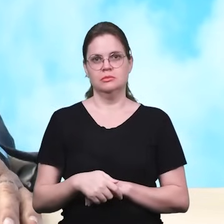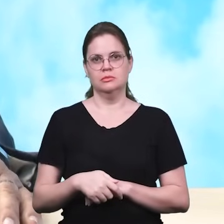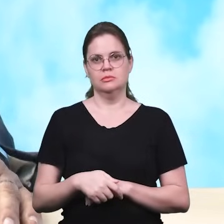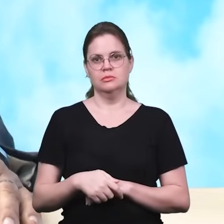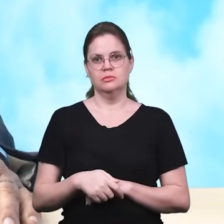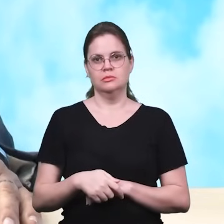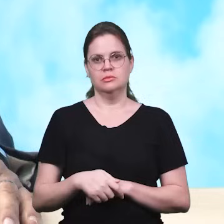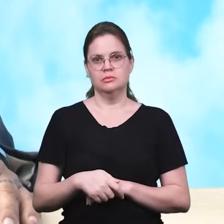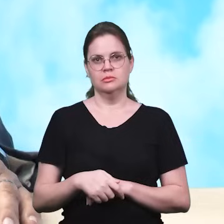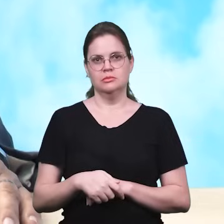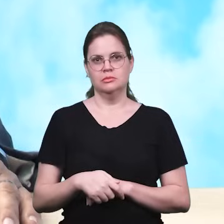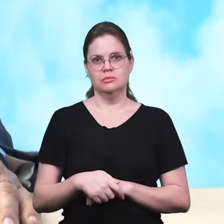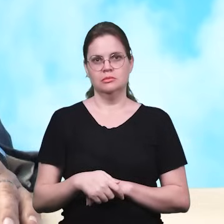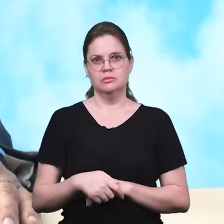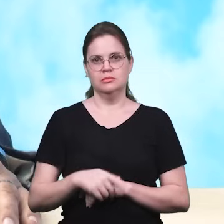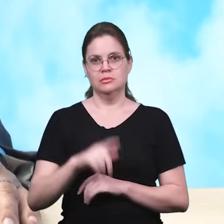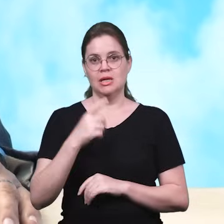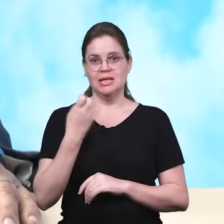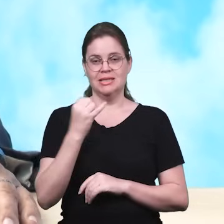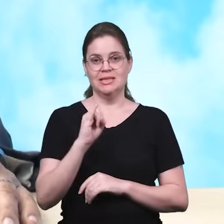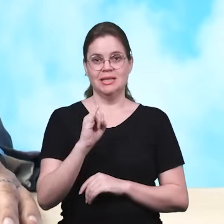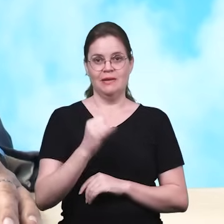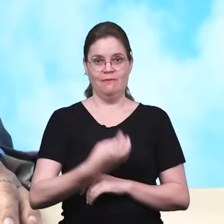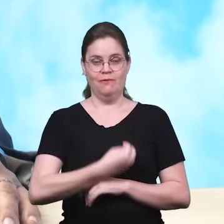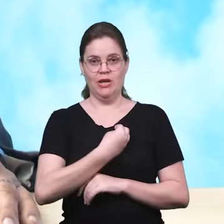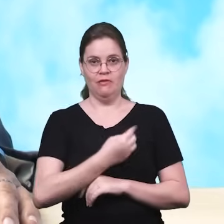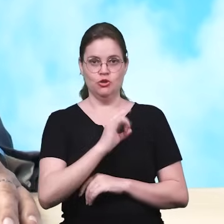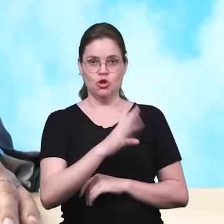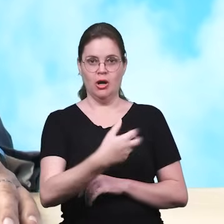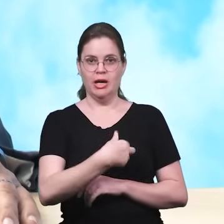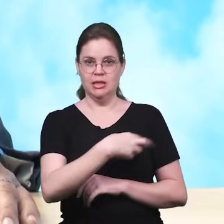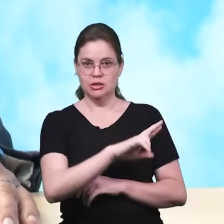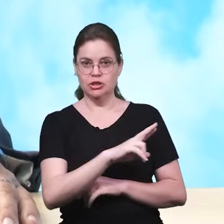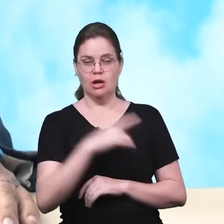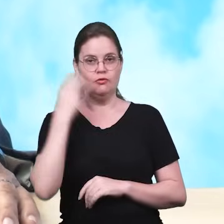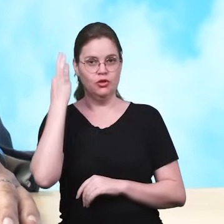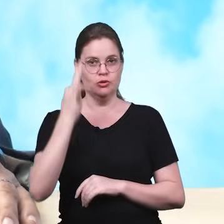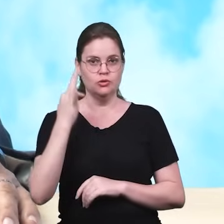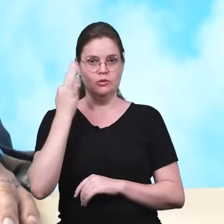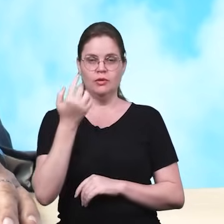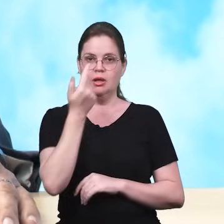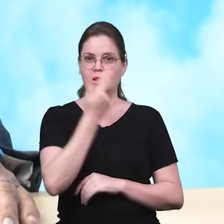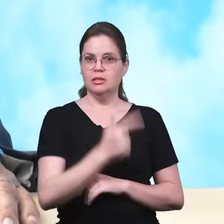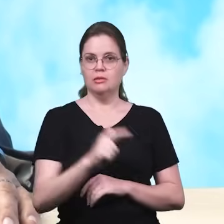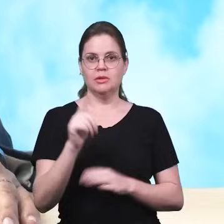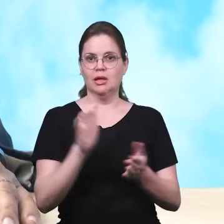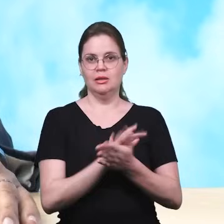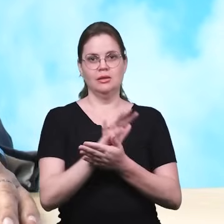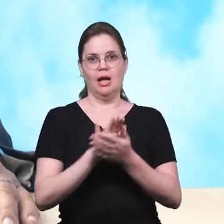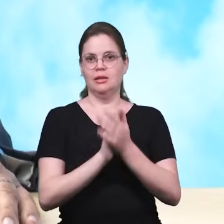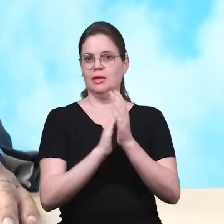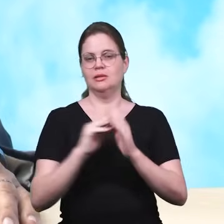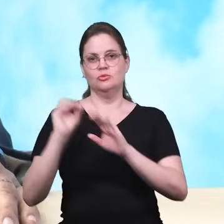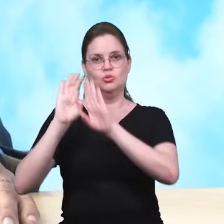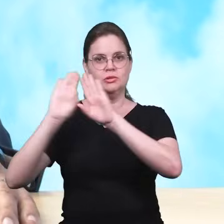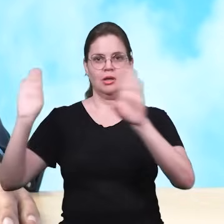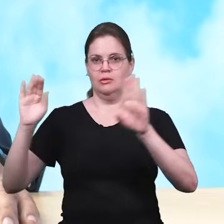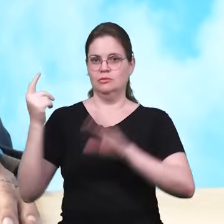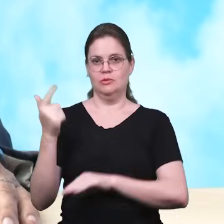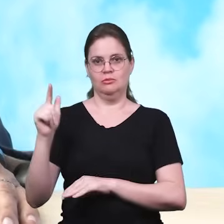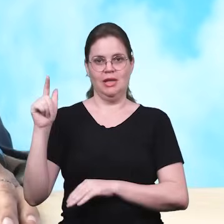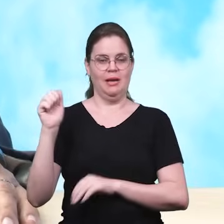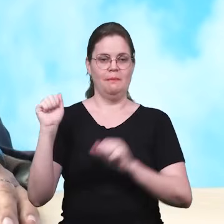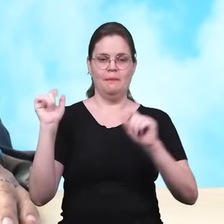religiosamente, não cai nada do céu e se torna uma murmuração, porque a vida da igreja,